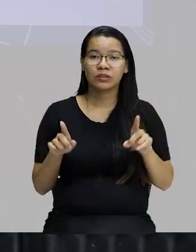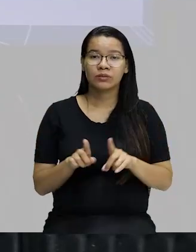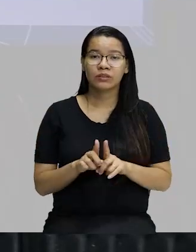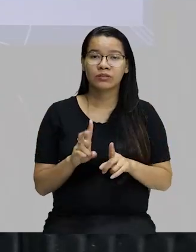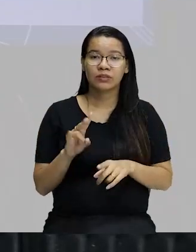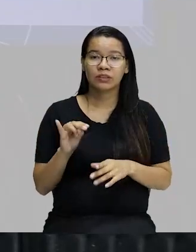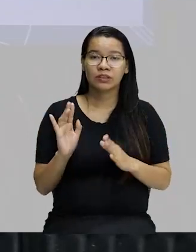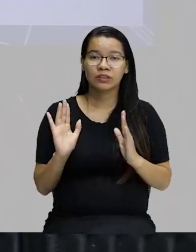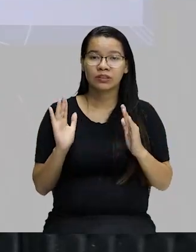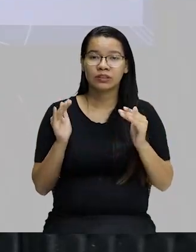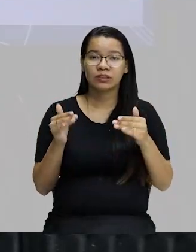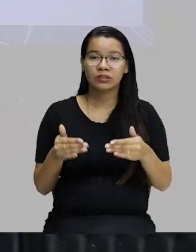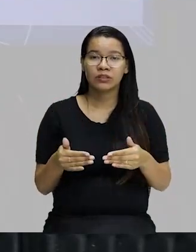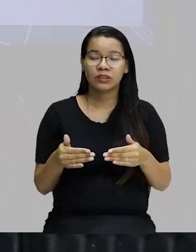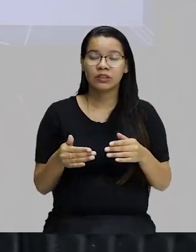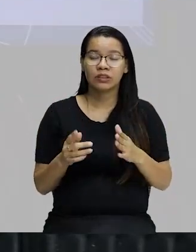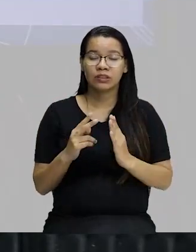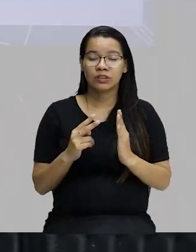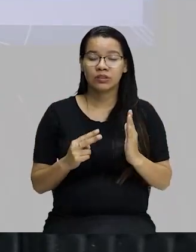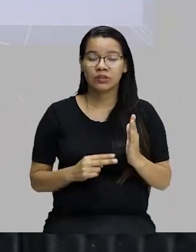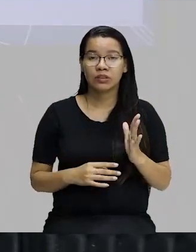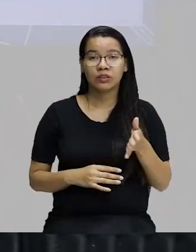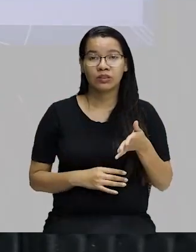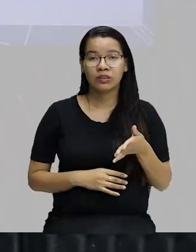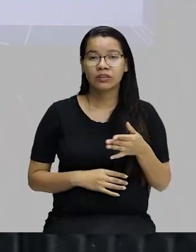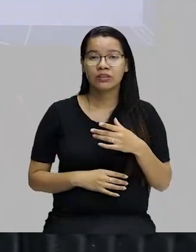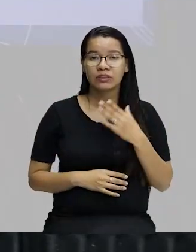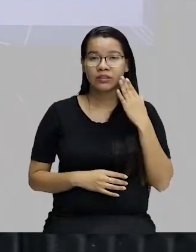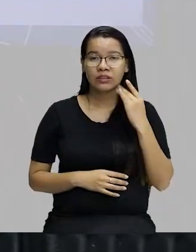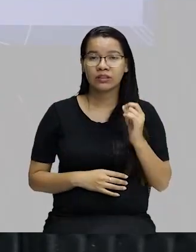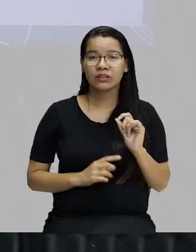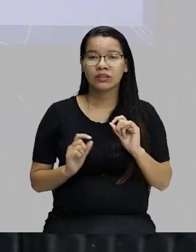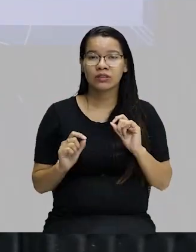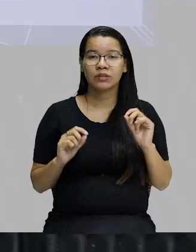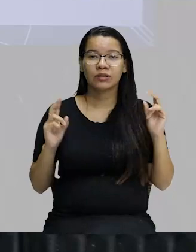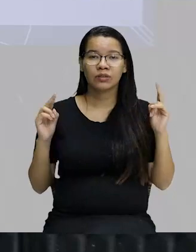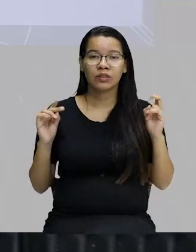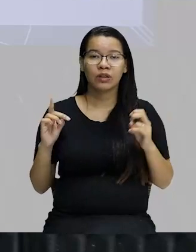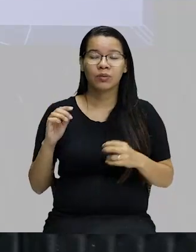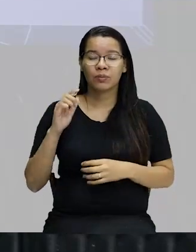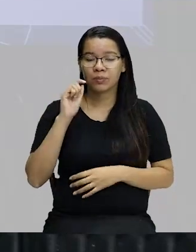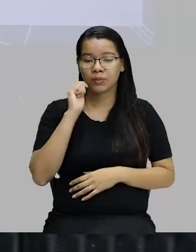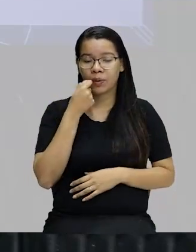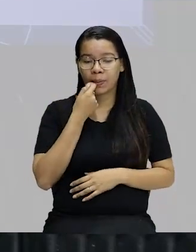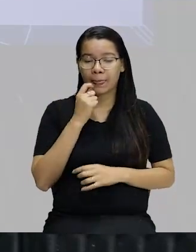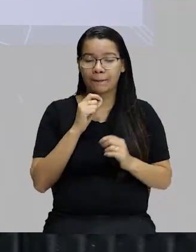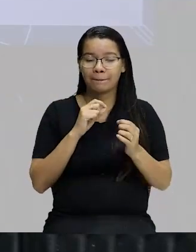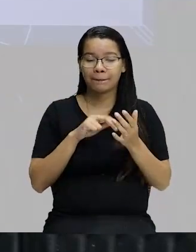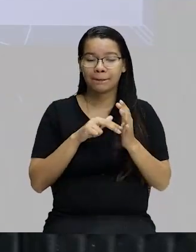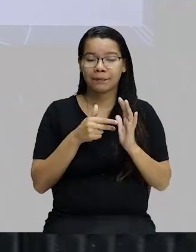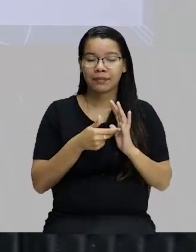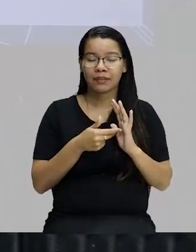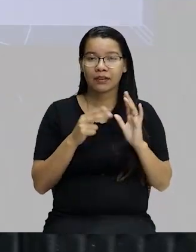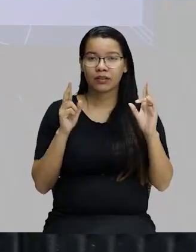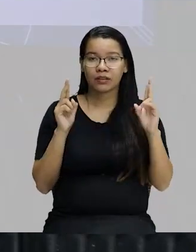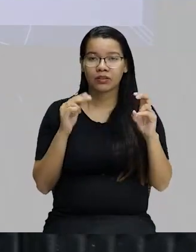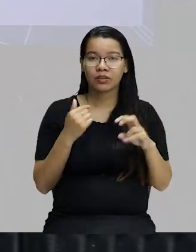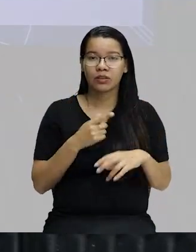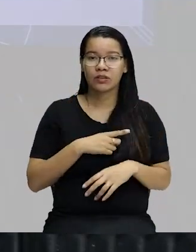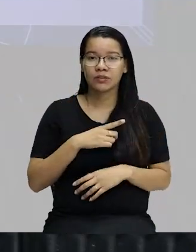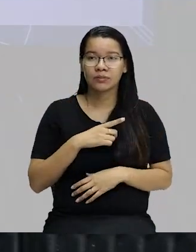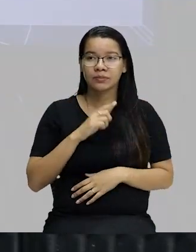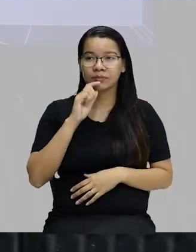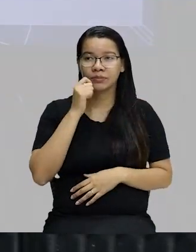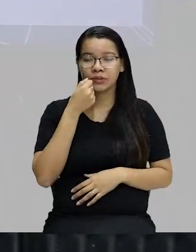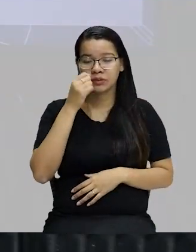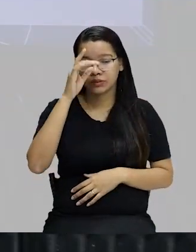na leitura. Então, nesse caso, eu sei que o assunto é o pão. O que significa o título? Our Daily Bread, nosso pão diário, ou